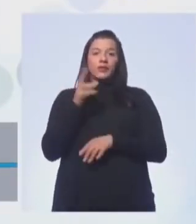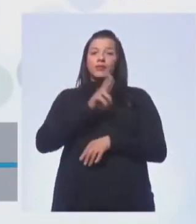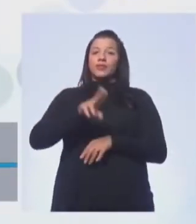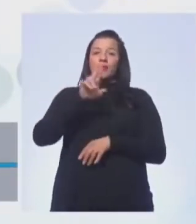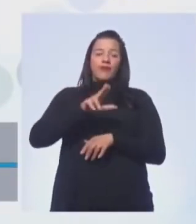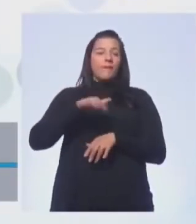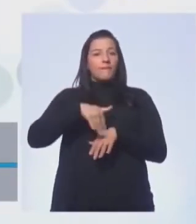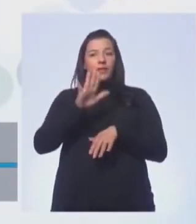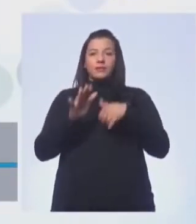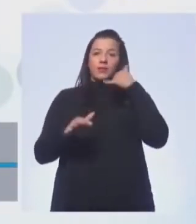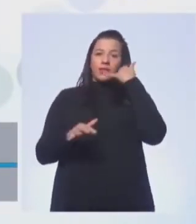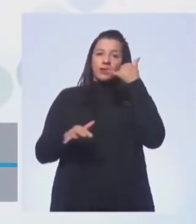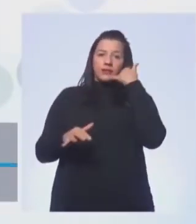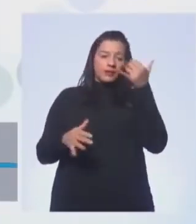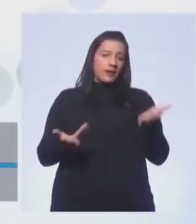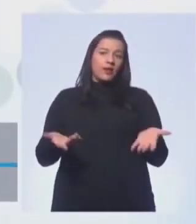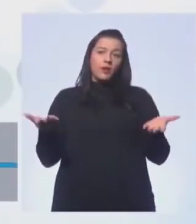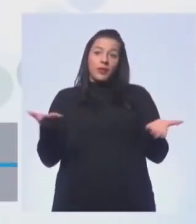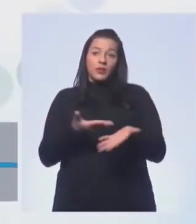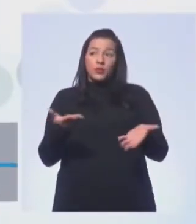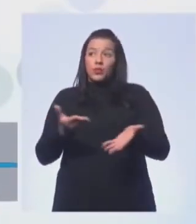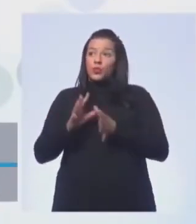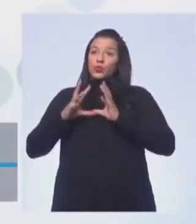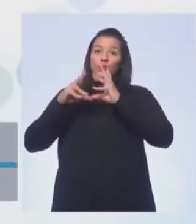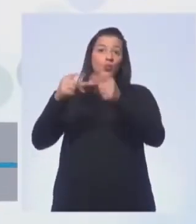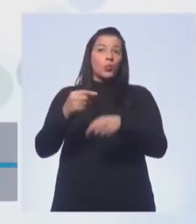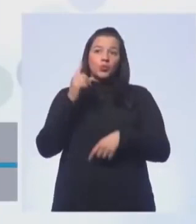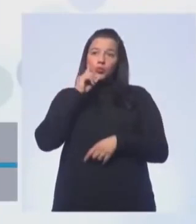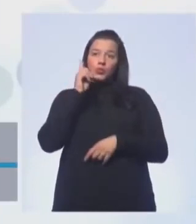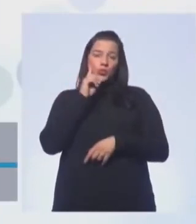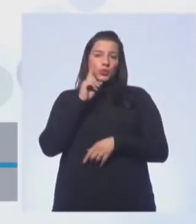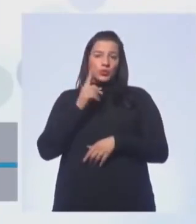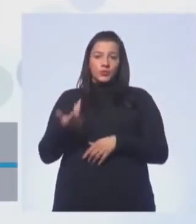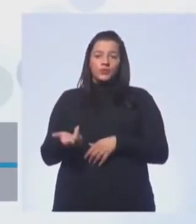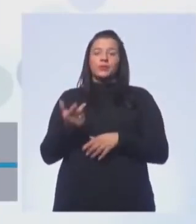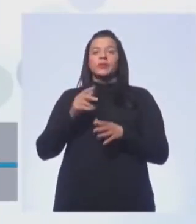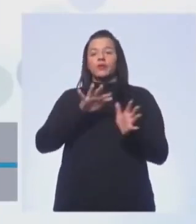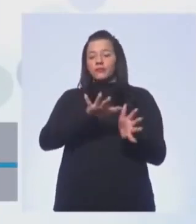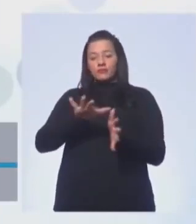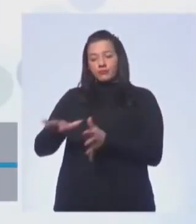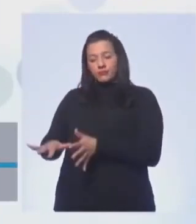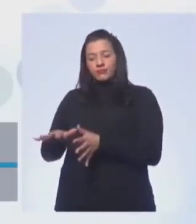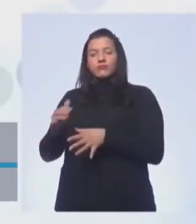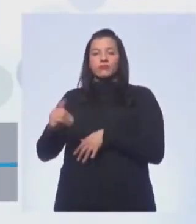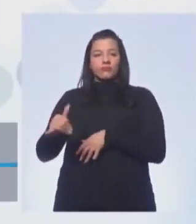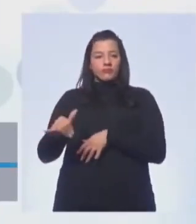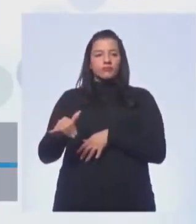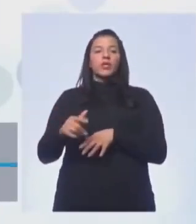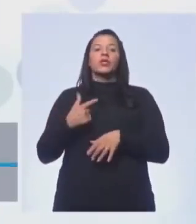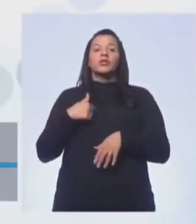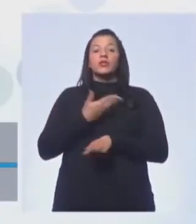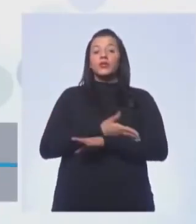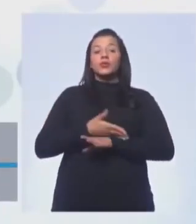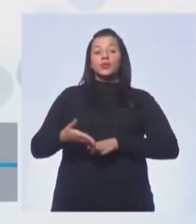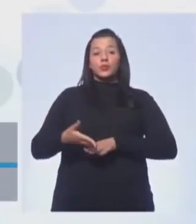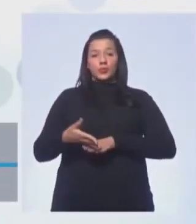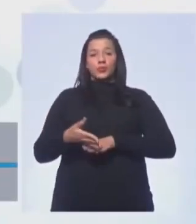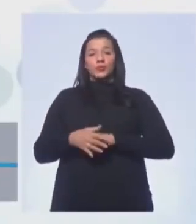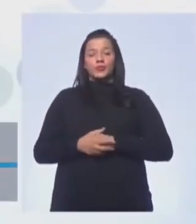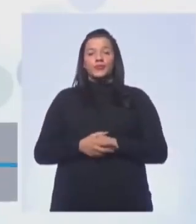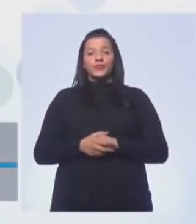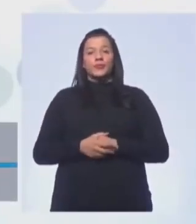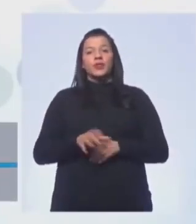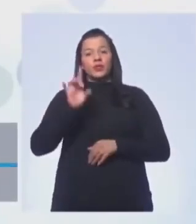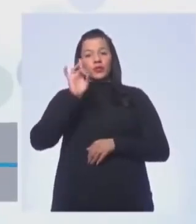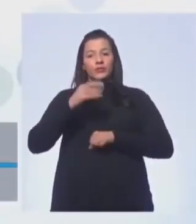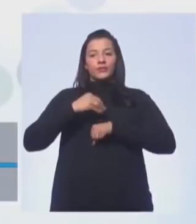para ligação mesmo. E hoje ele meio que está dominando nossa rotina. Então, deixar de lado um pouco e se habituar. Então, eu já vou